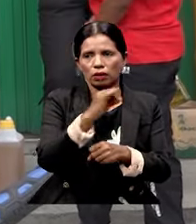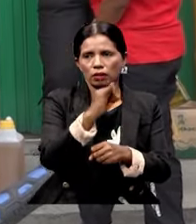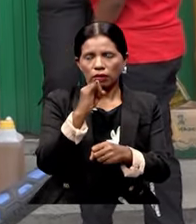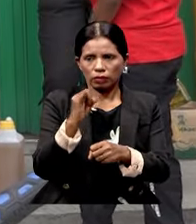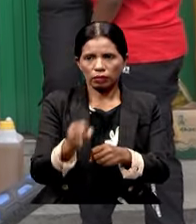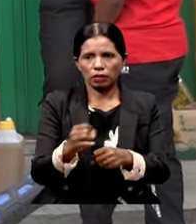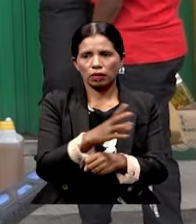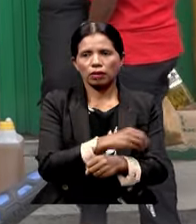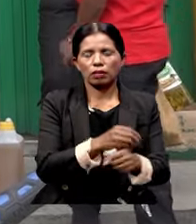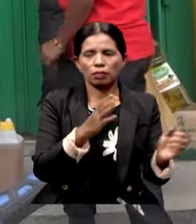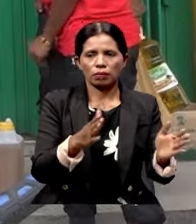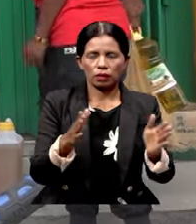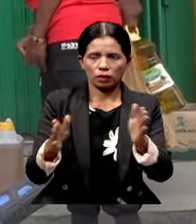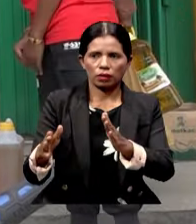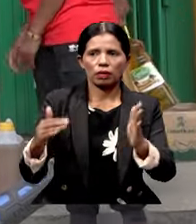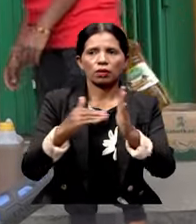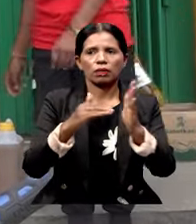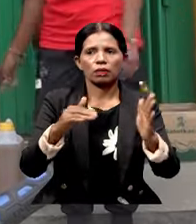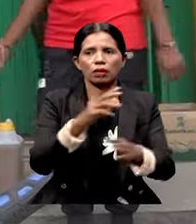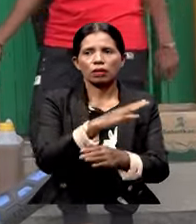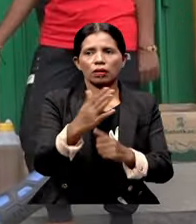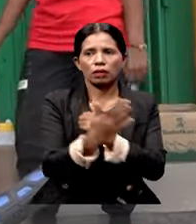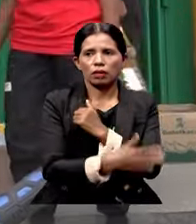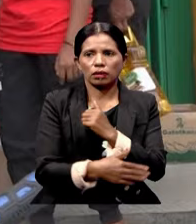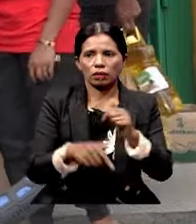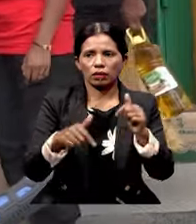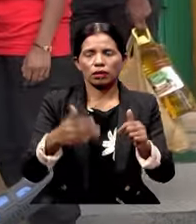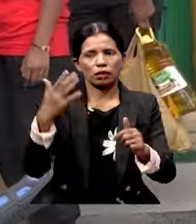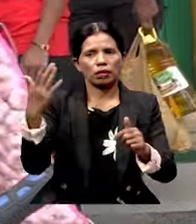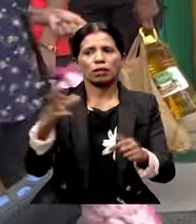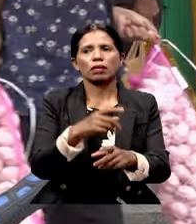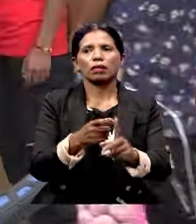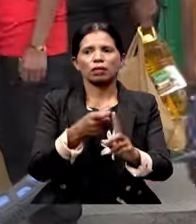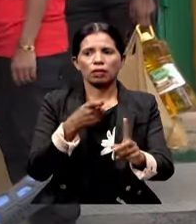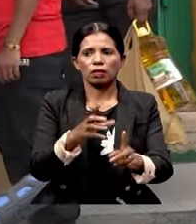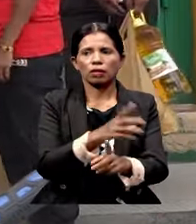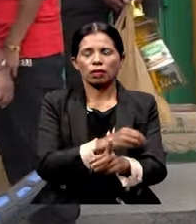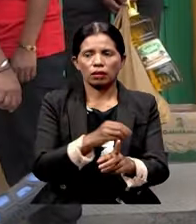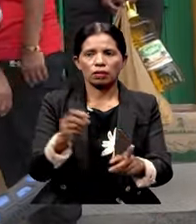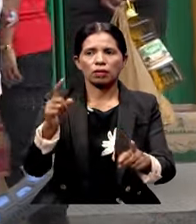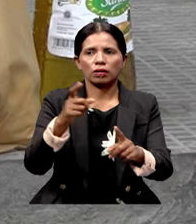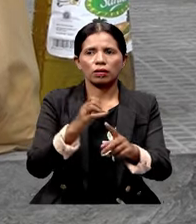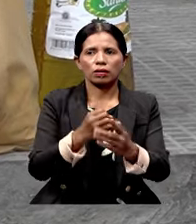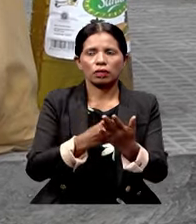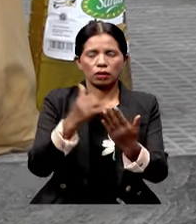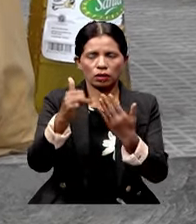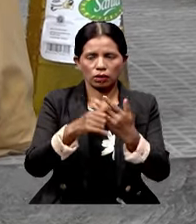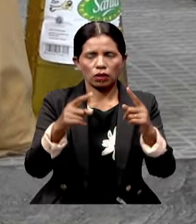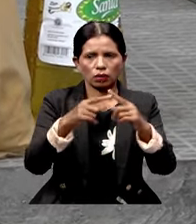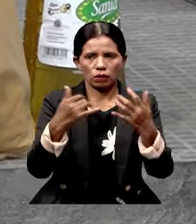y instruimos proceso contra nosones procesos administrativos y en baixo si inicio período inicio de enero mai to agora ita